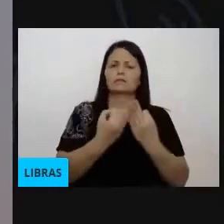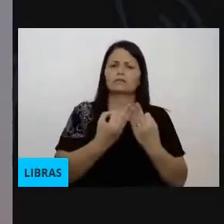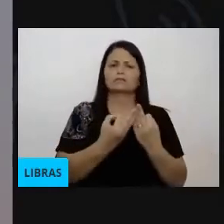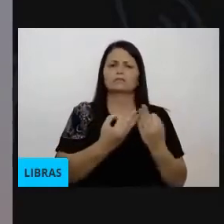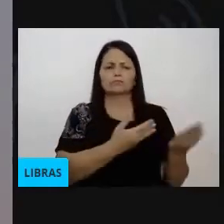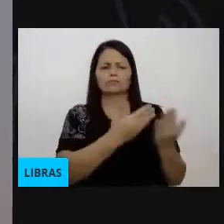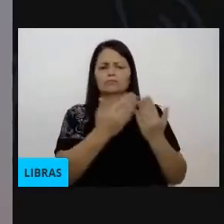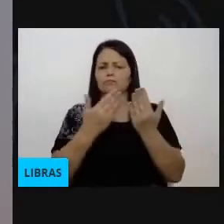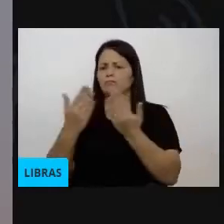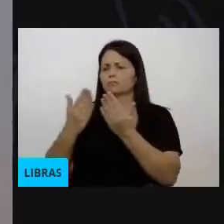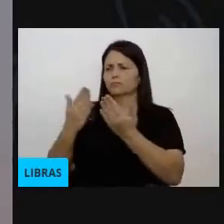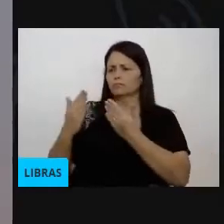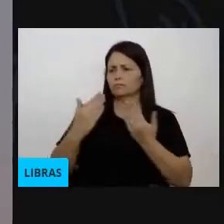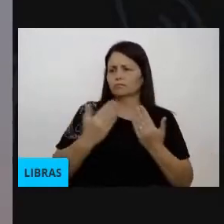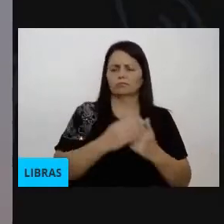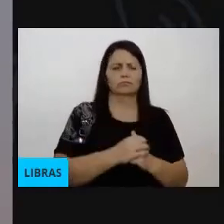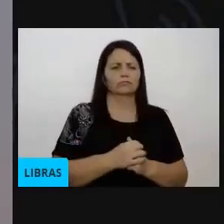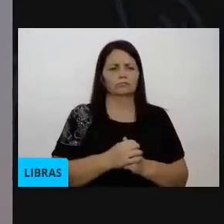mulheres,